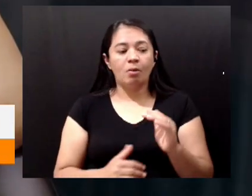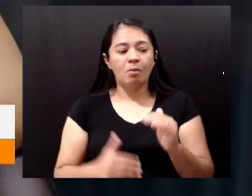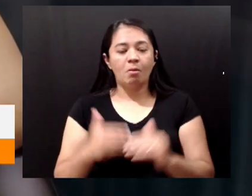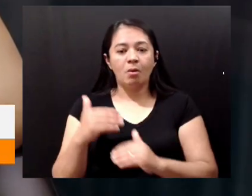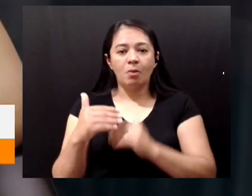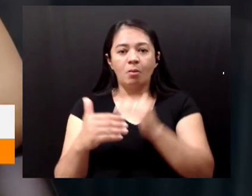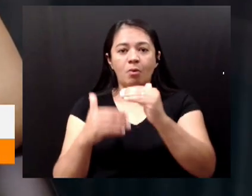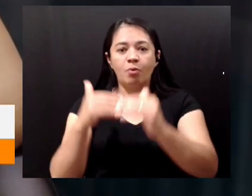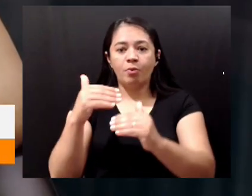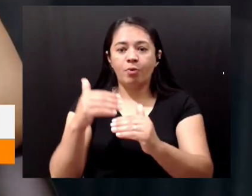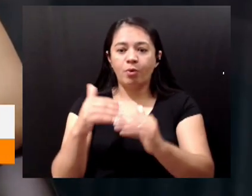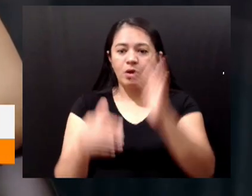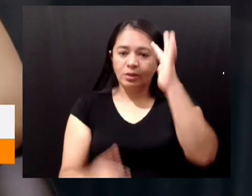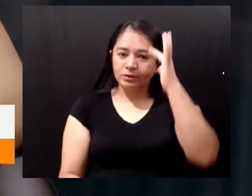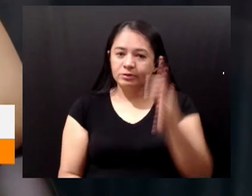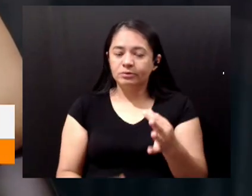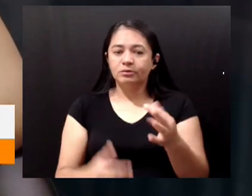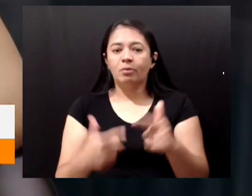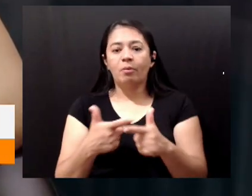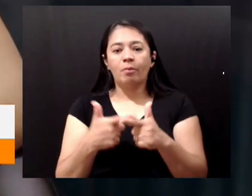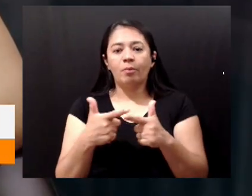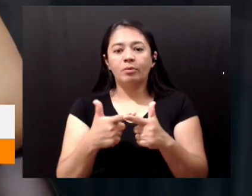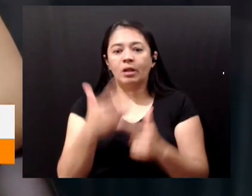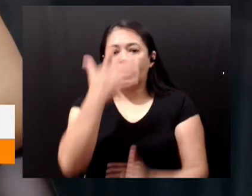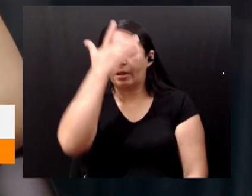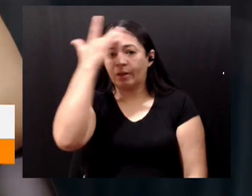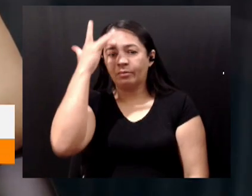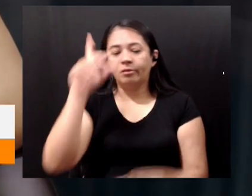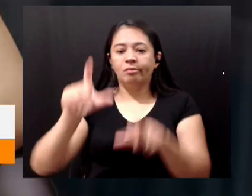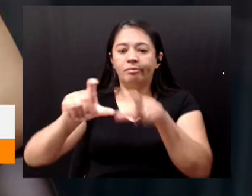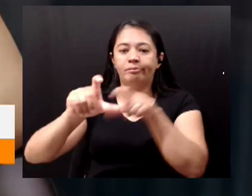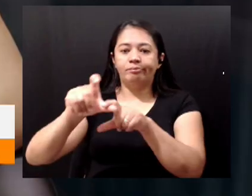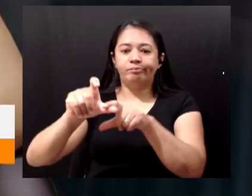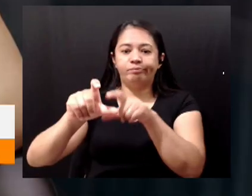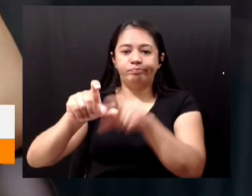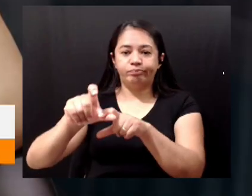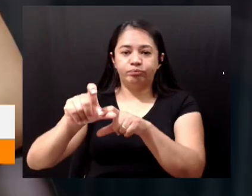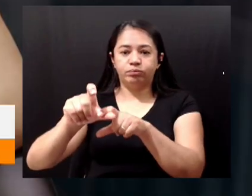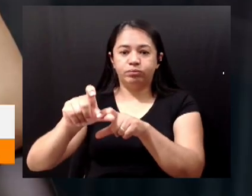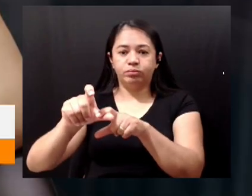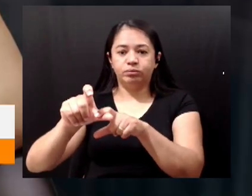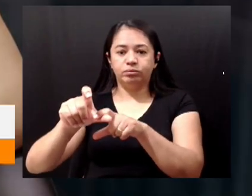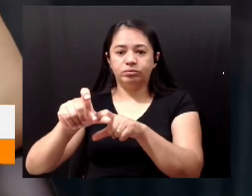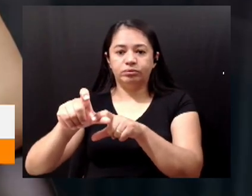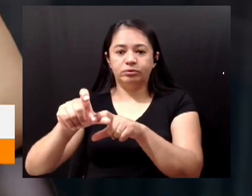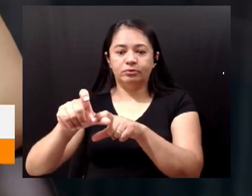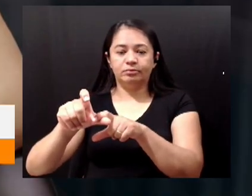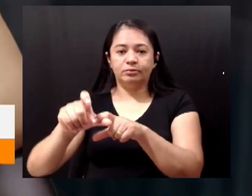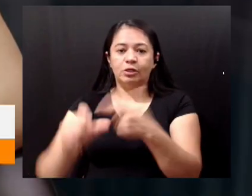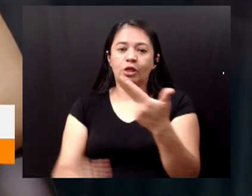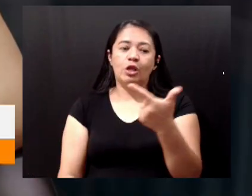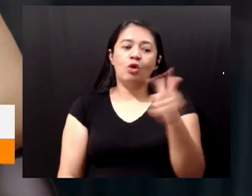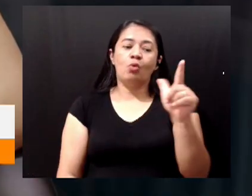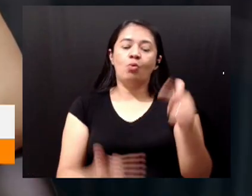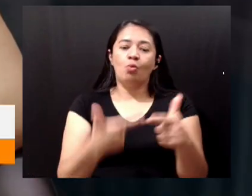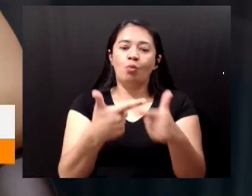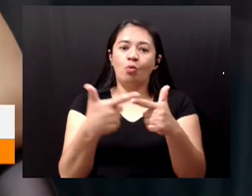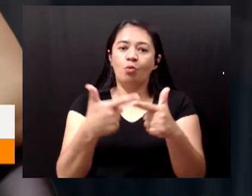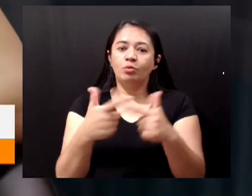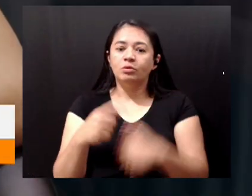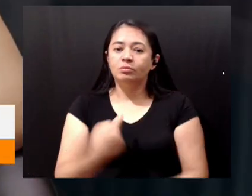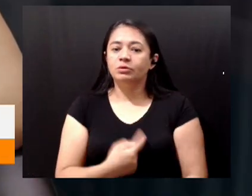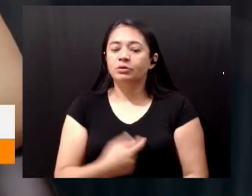certeza grandes chances da pessoa ficar dependente, né. E aí é um outro problema que a gente tem que enfrentar